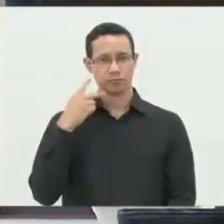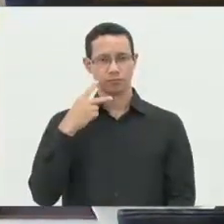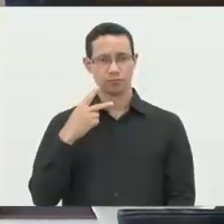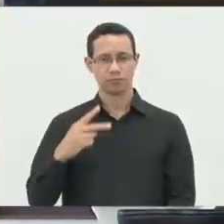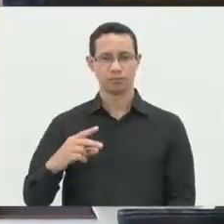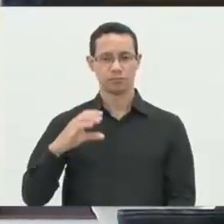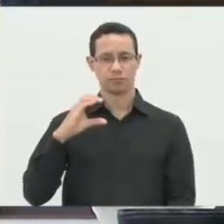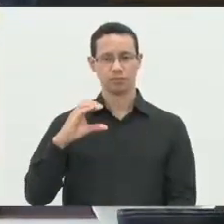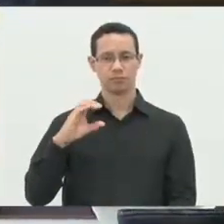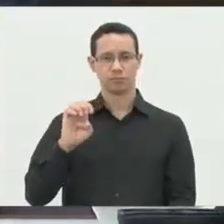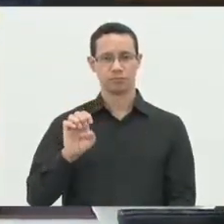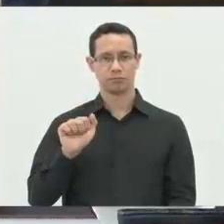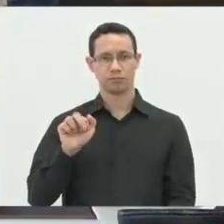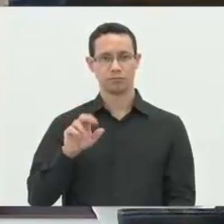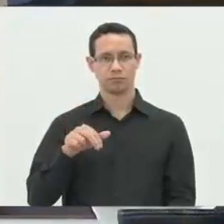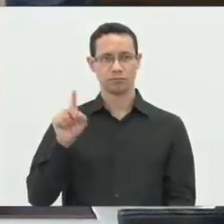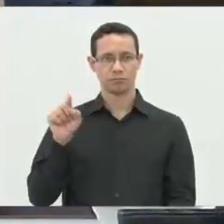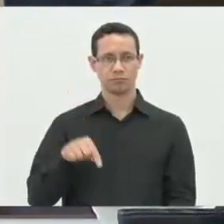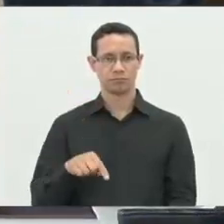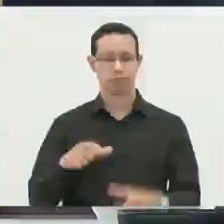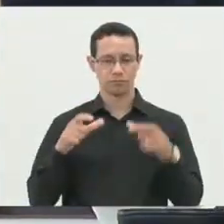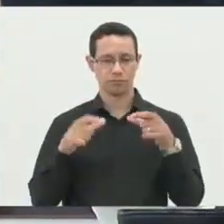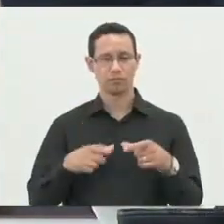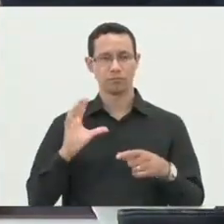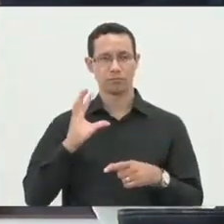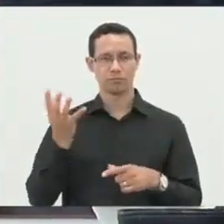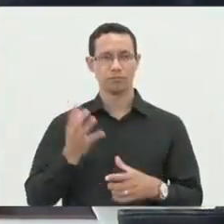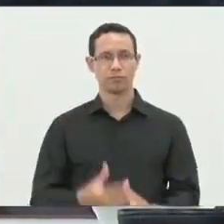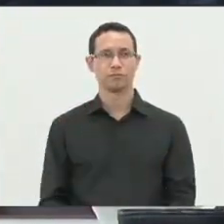me engano de Juazeiro do Norte minha cidade natal